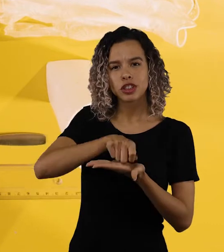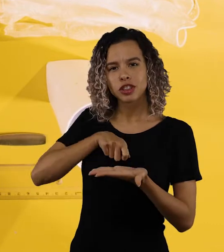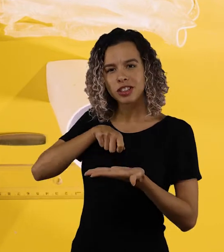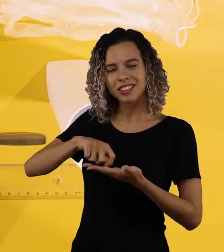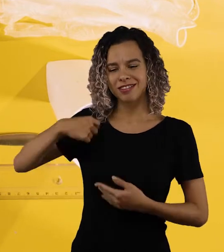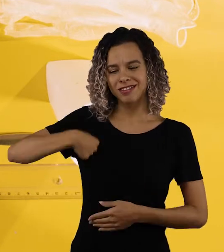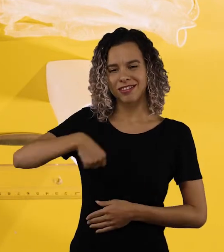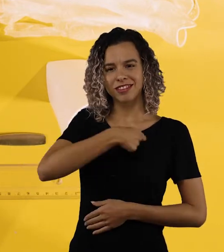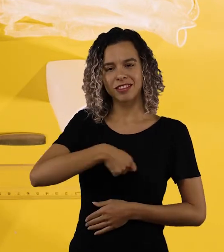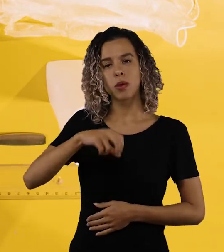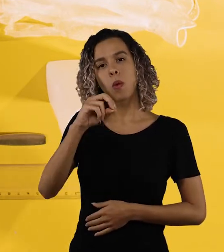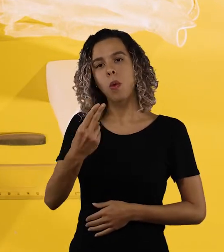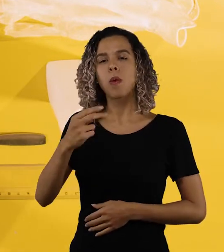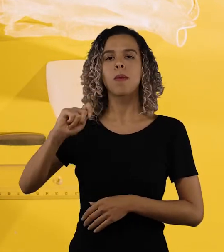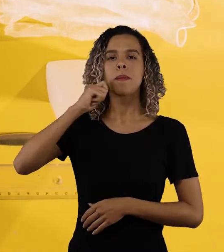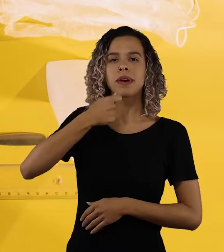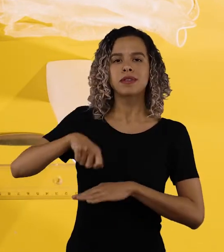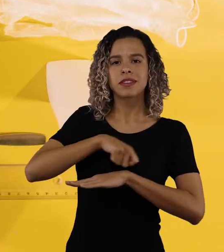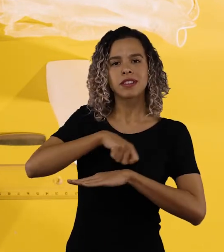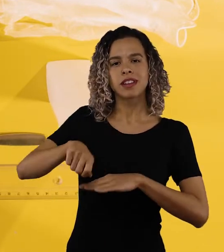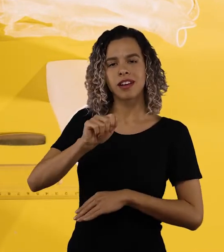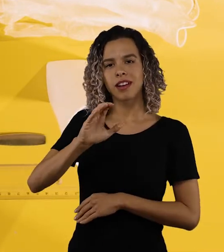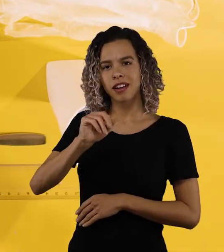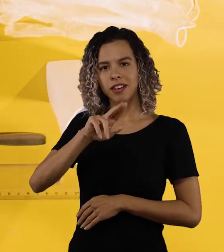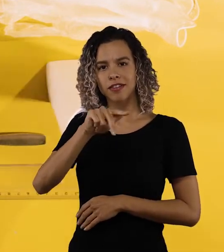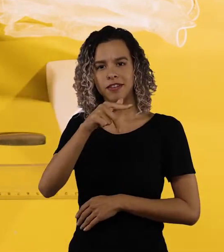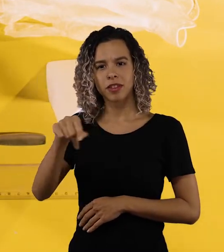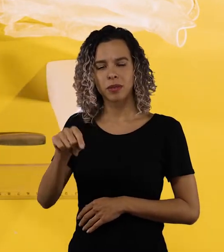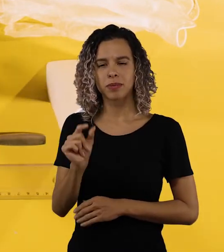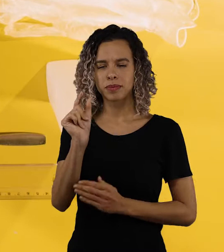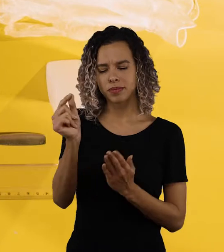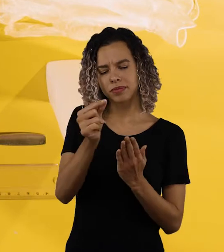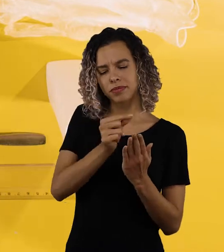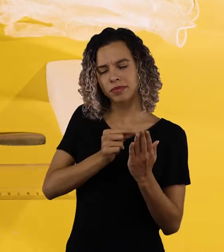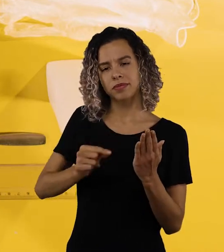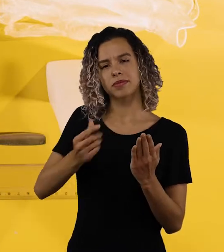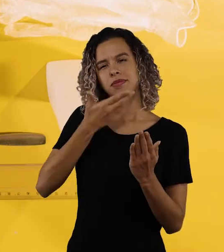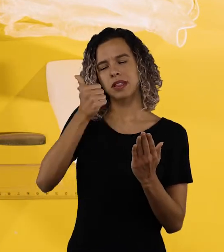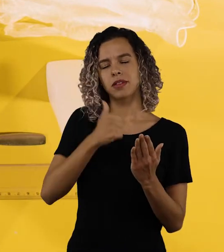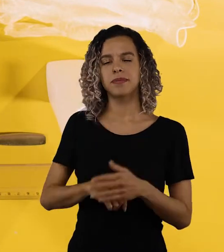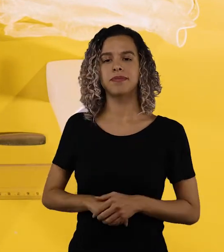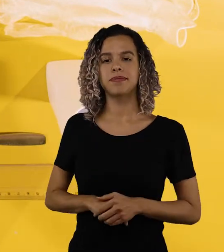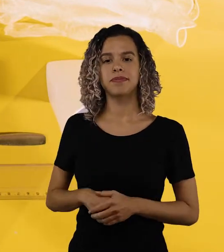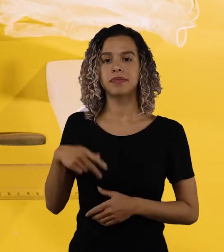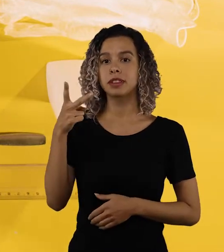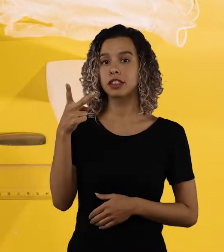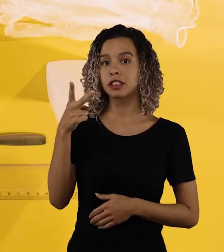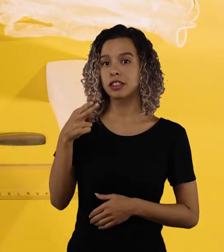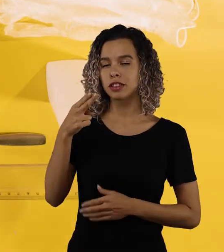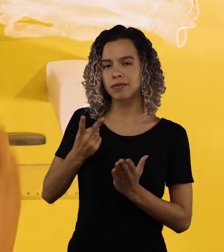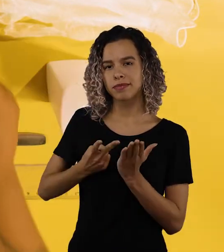alfaiate ou um giz carvão. Aqui eu vou utilizar o giz carvão para a visualização ficar melhor. Vamos precisar de uma tesourinha